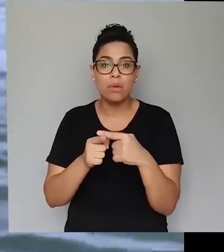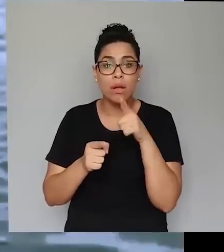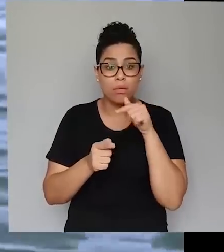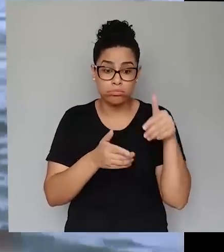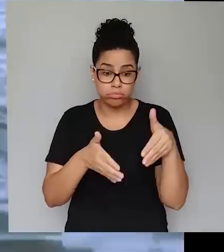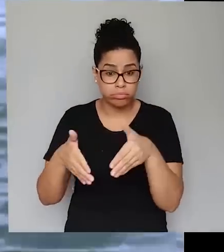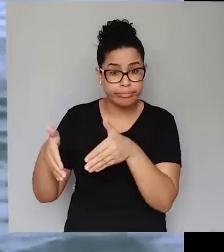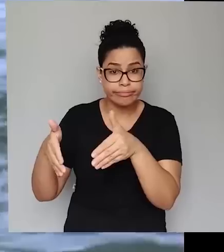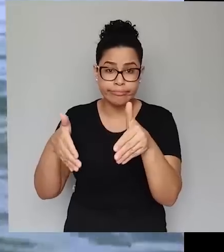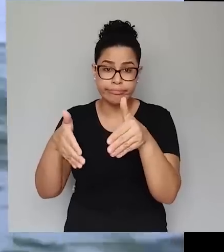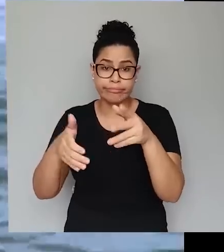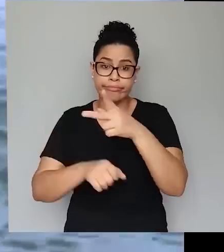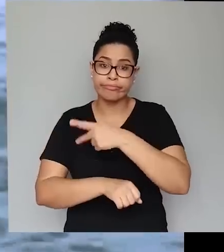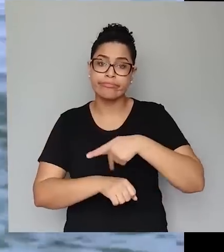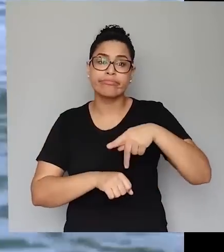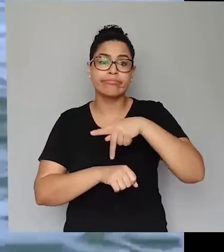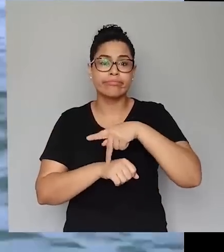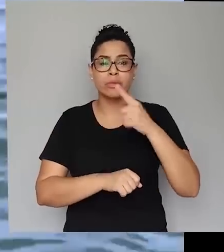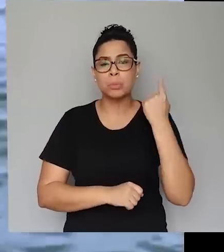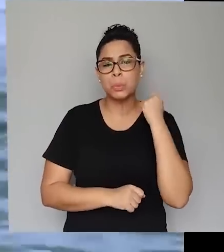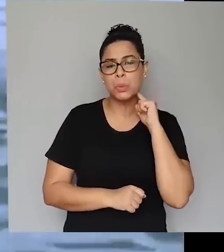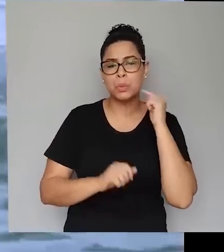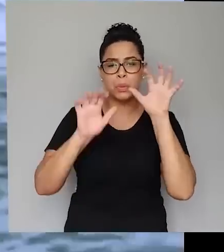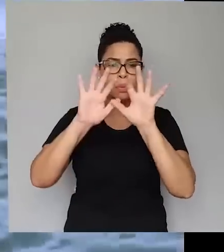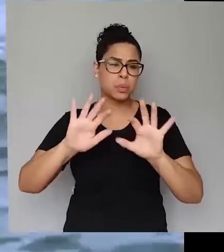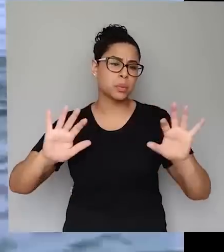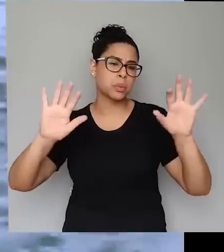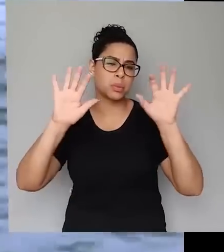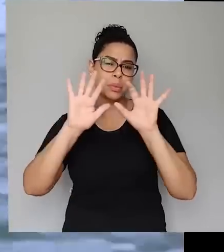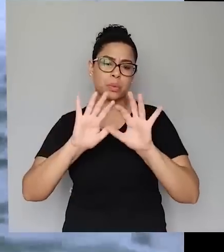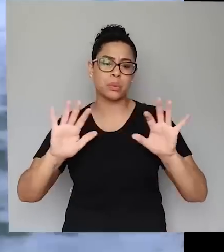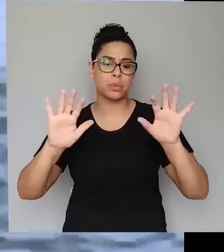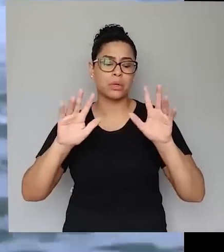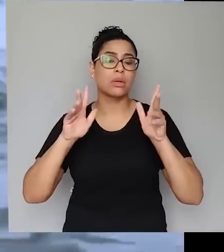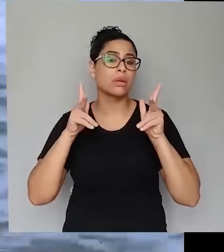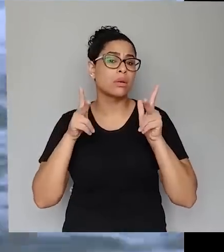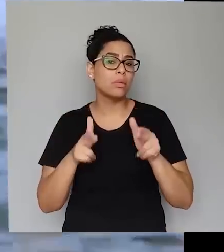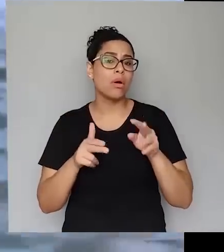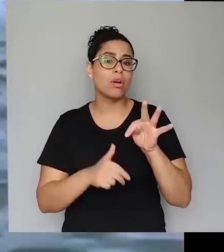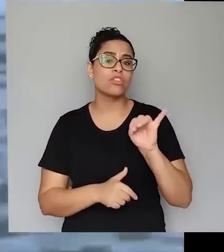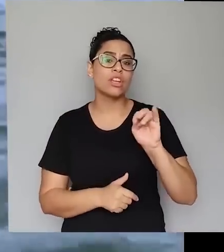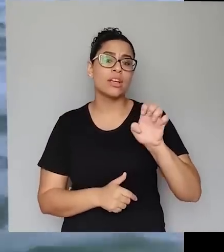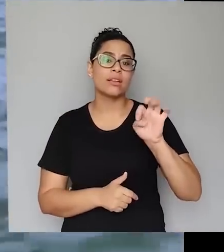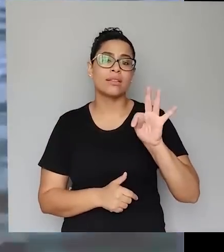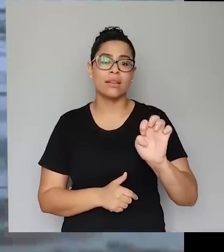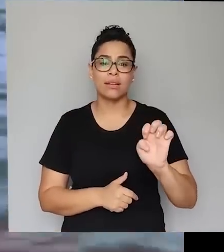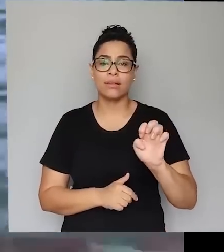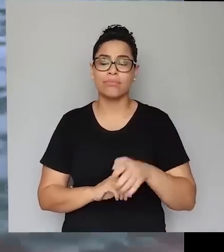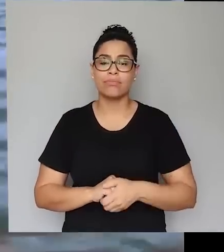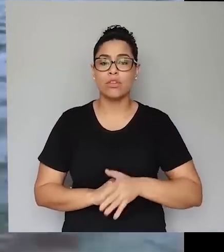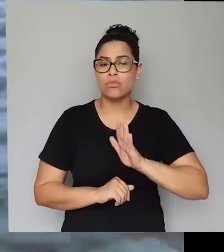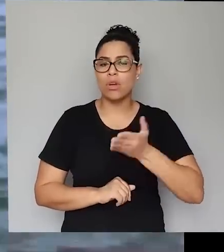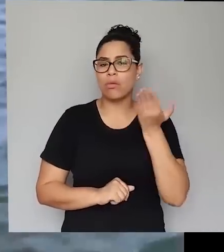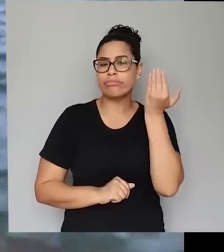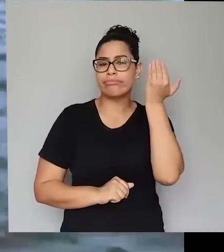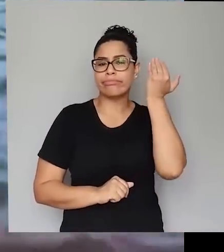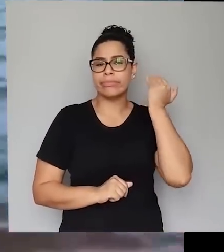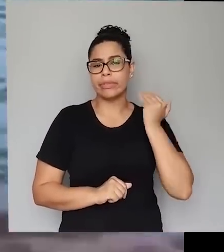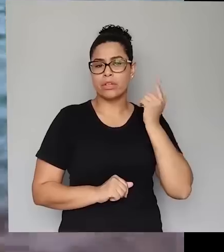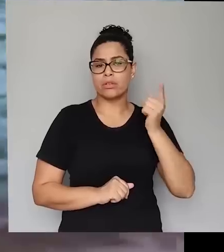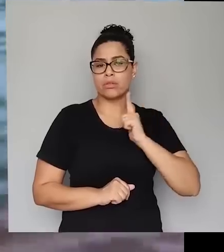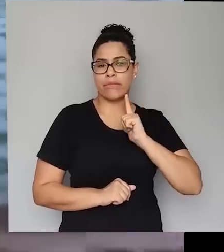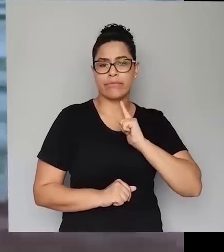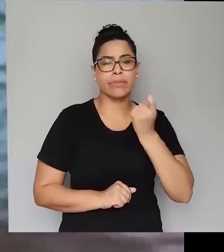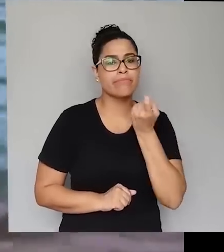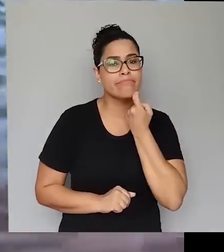do nosso país estão poluídos, como o Tietê River, que já foi um dia cheio de